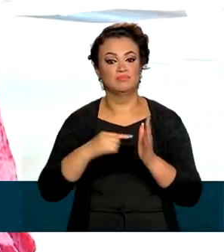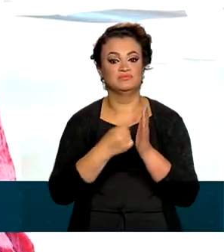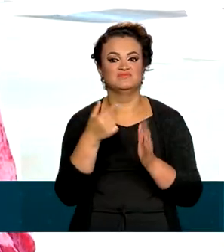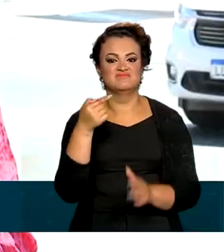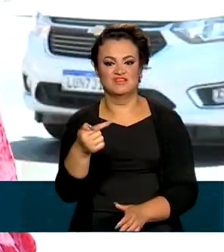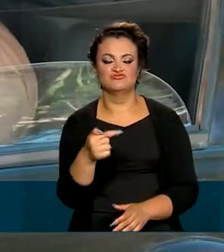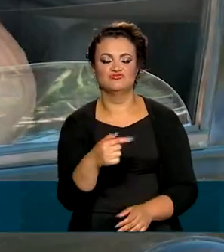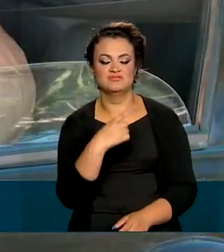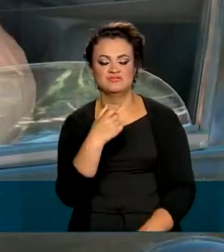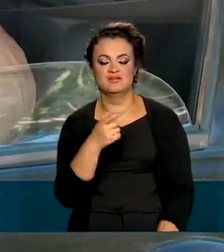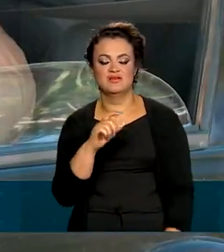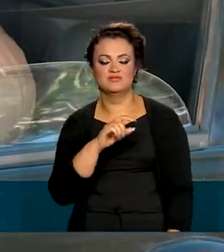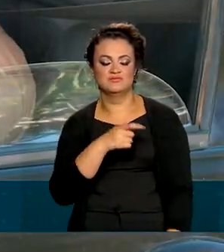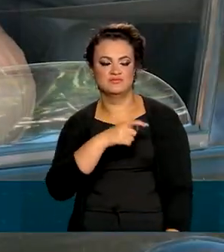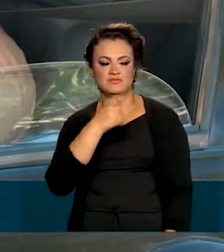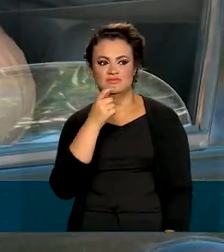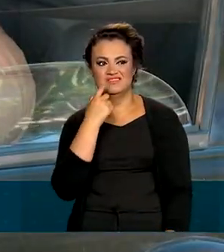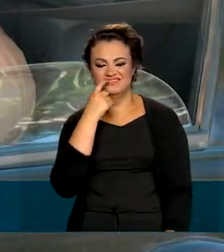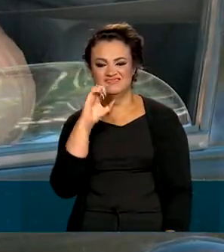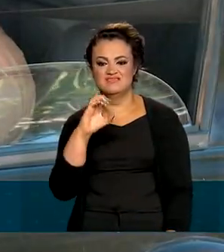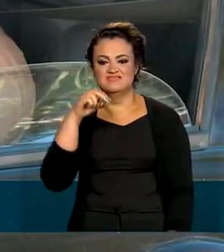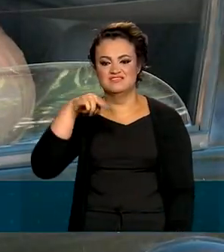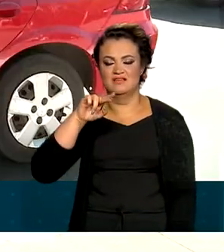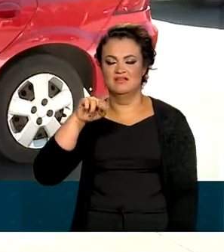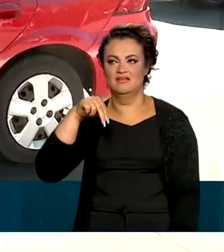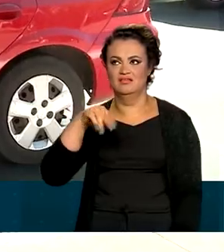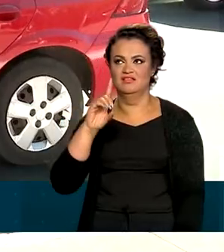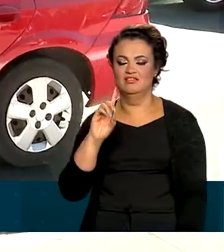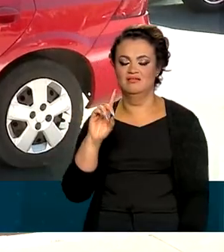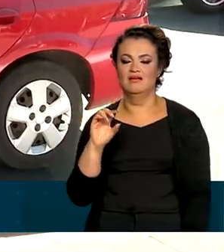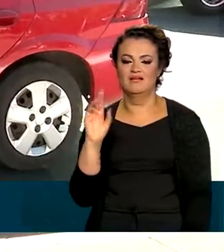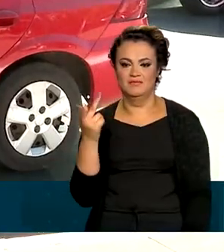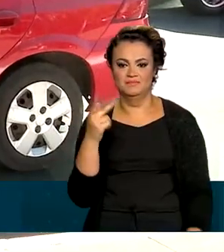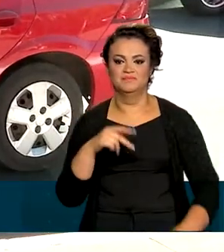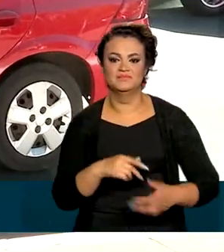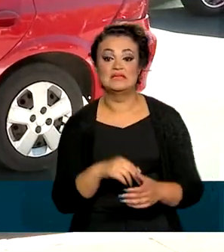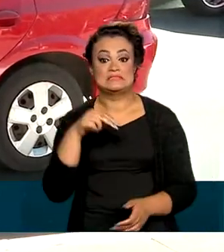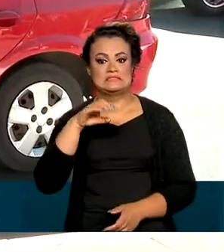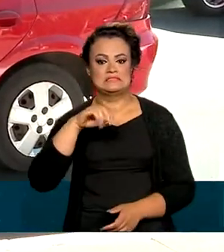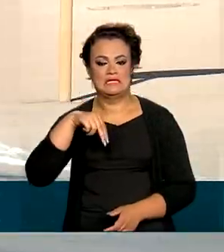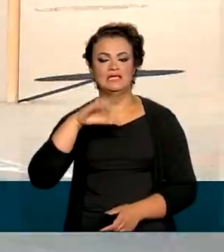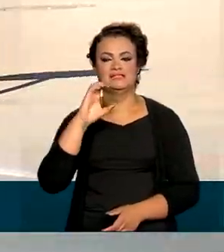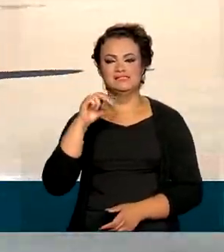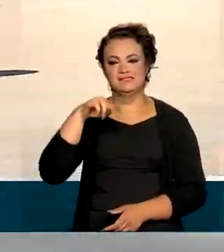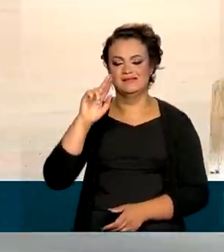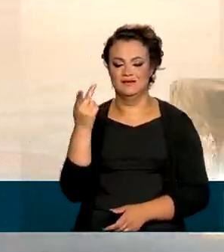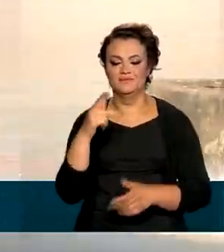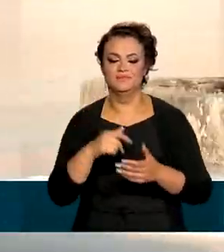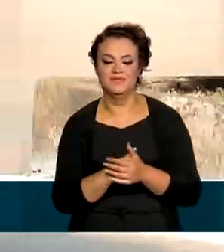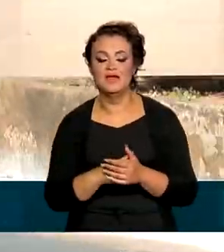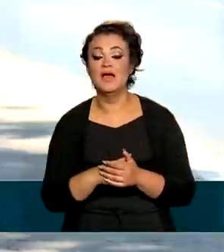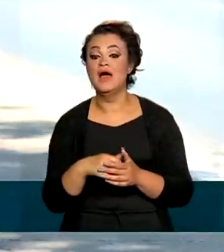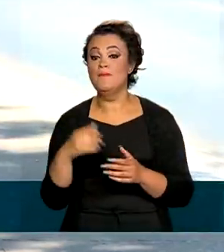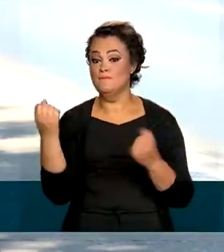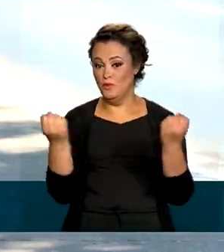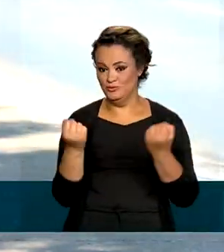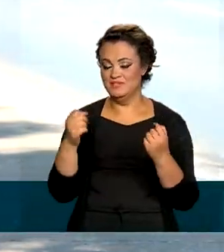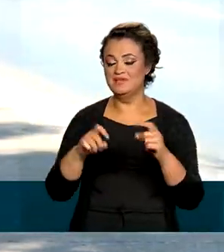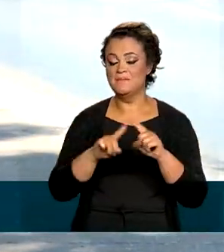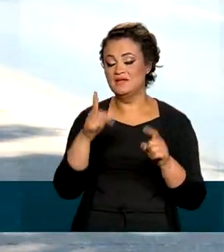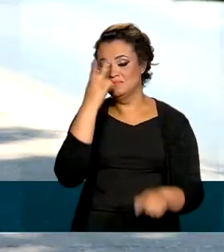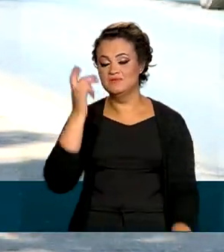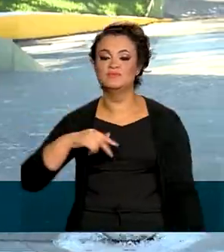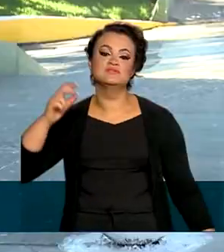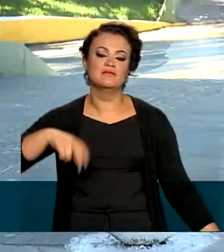na carteira. A distração do celular não é restrita apenas aos motoristas. Muitos pedestres também têm